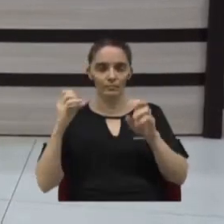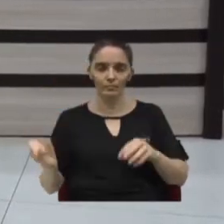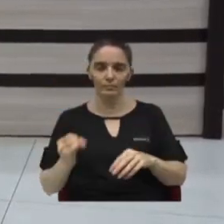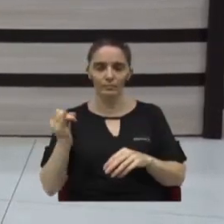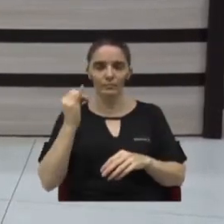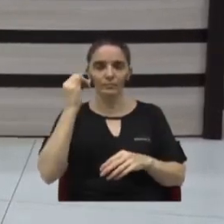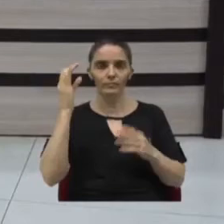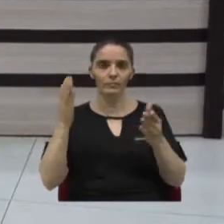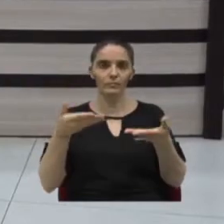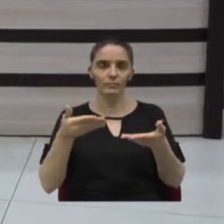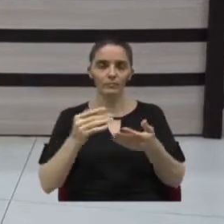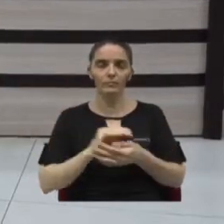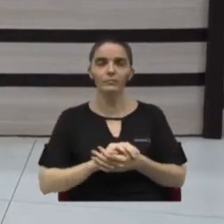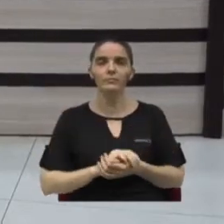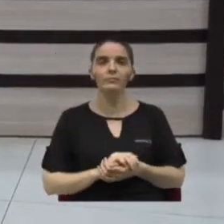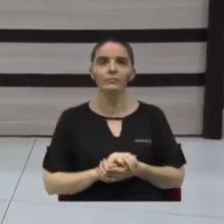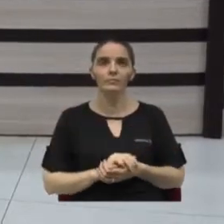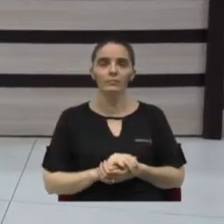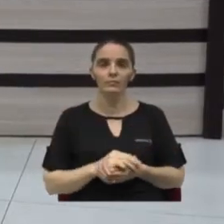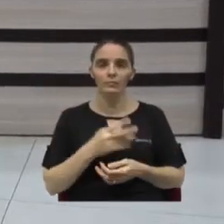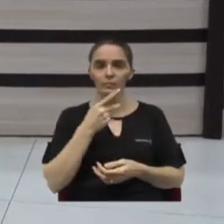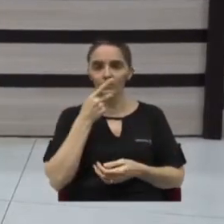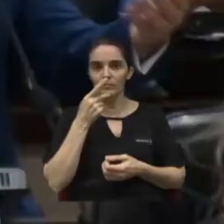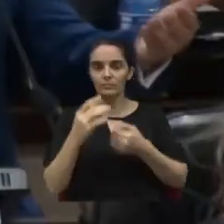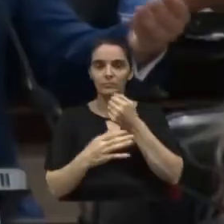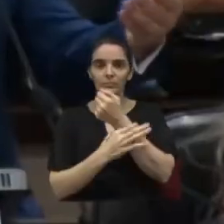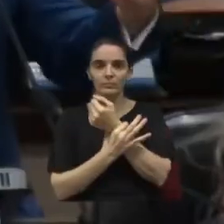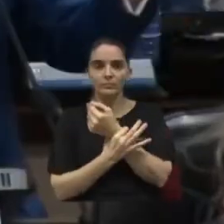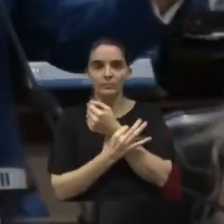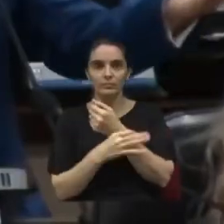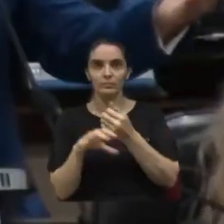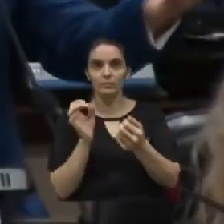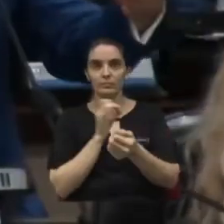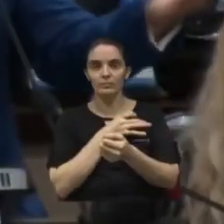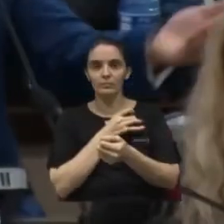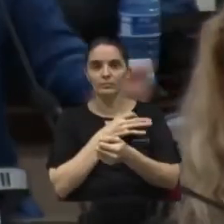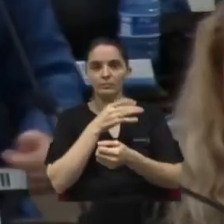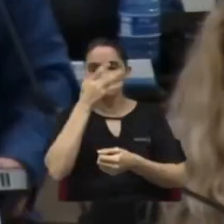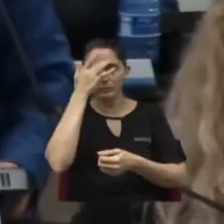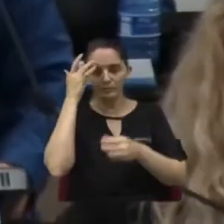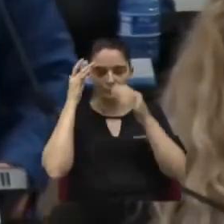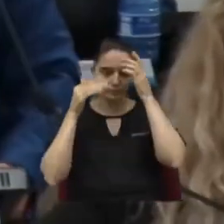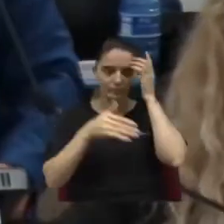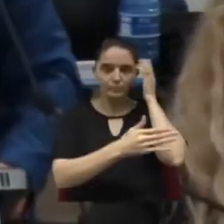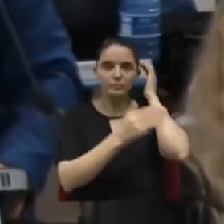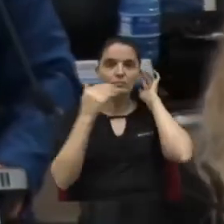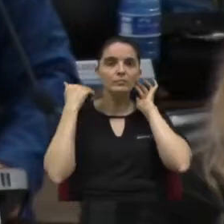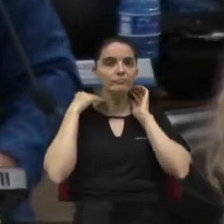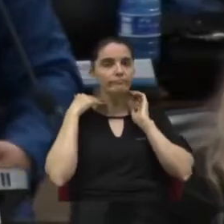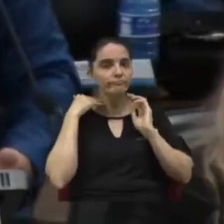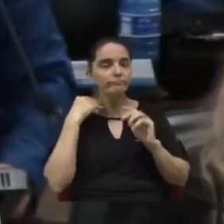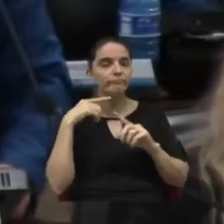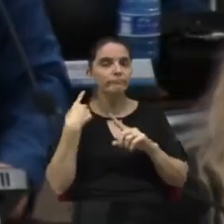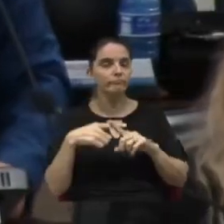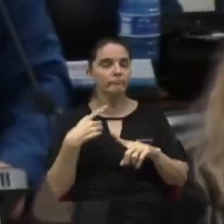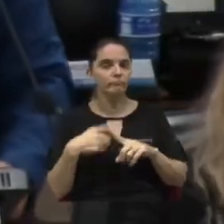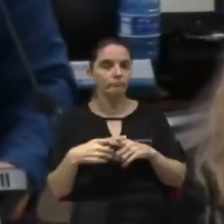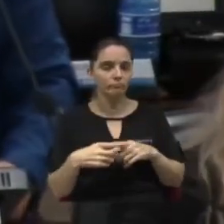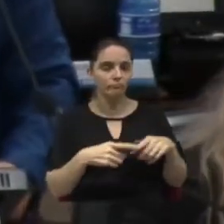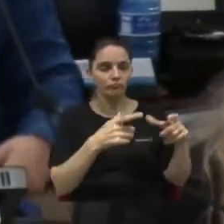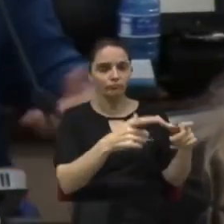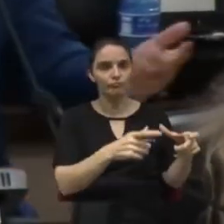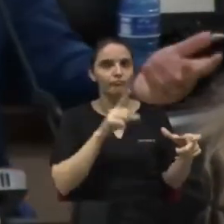no assunto sobre a segurança, o medo das pessoas em ir ao banco por causa de alguns